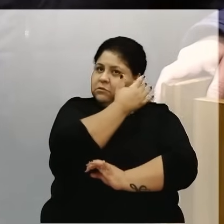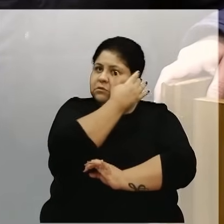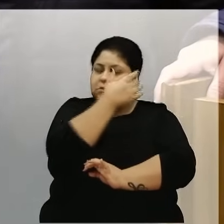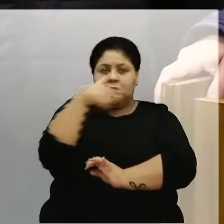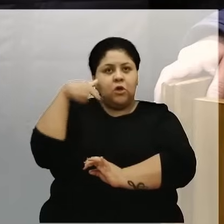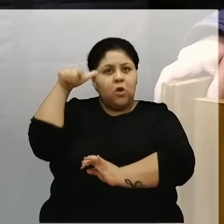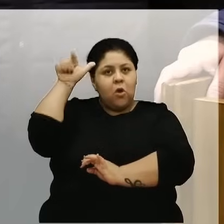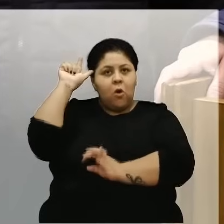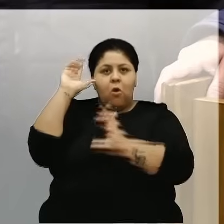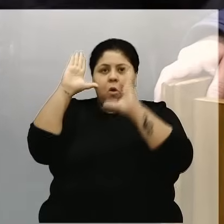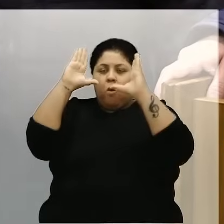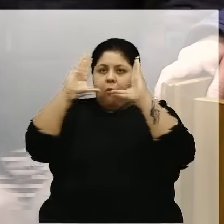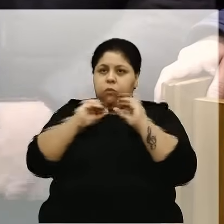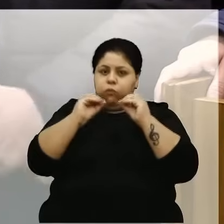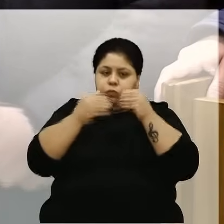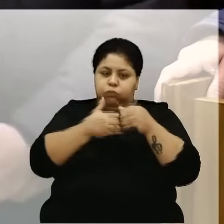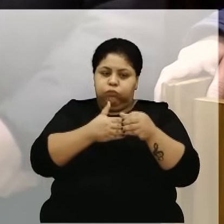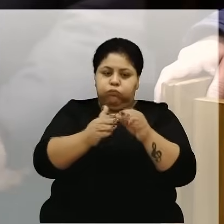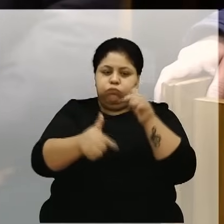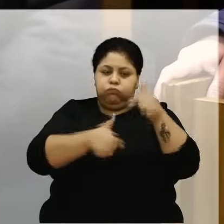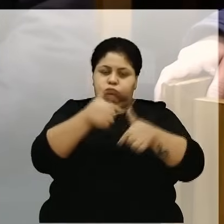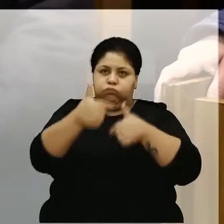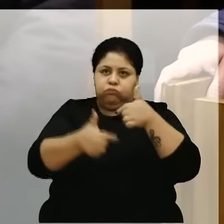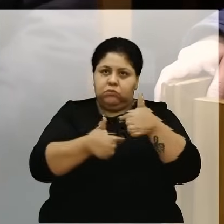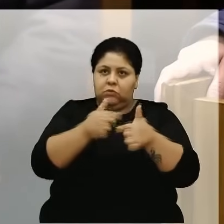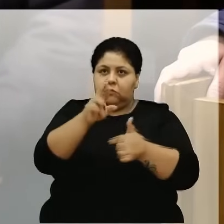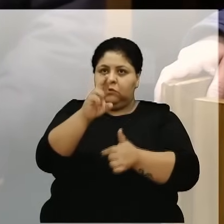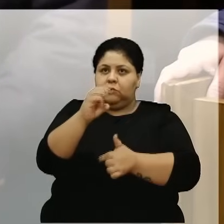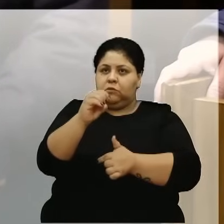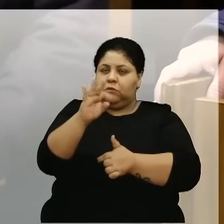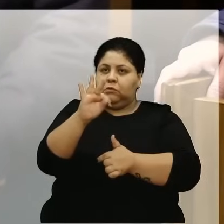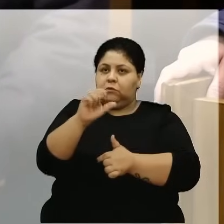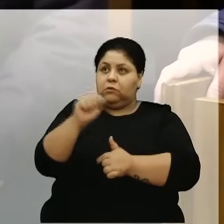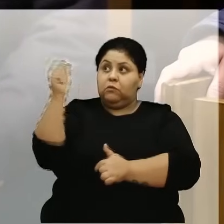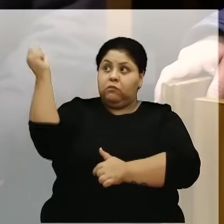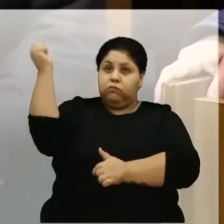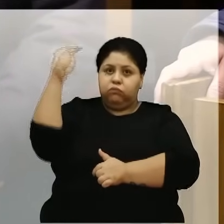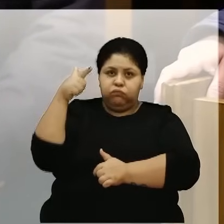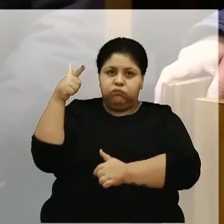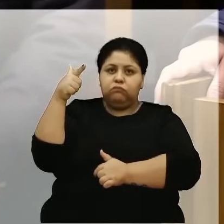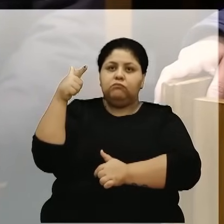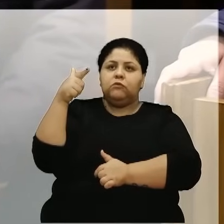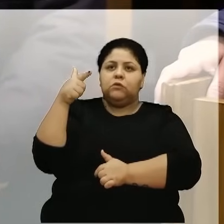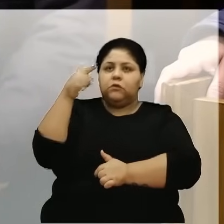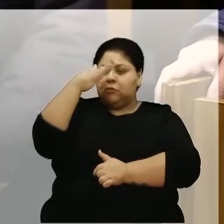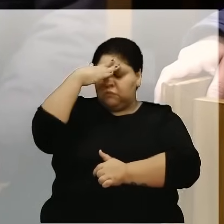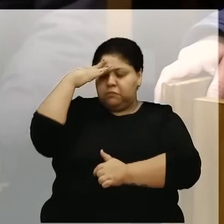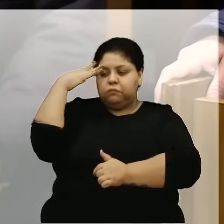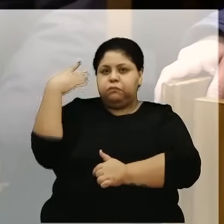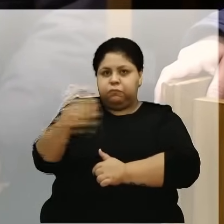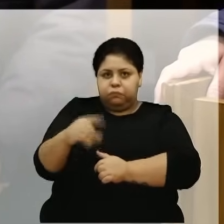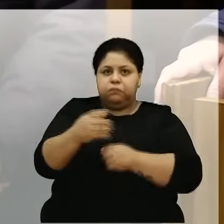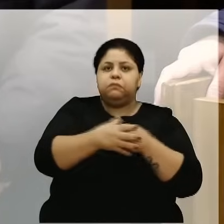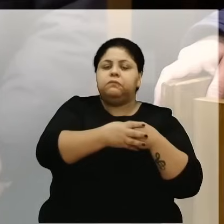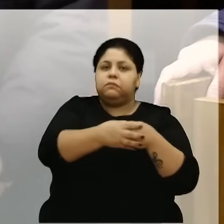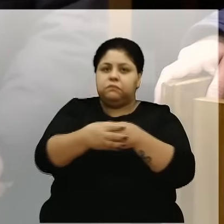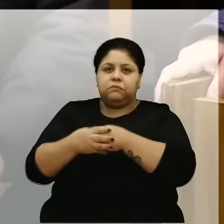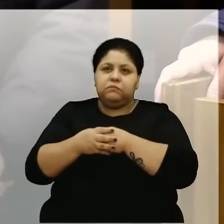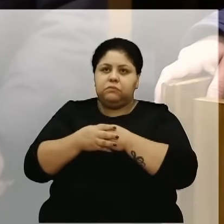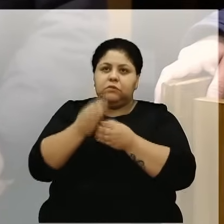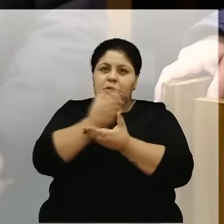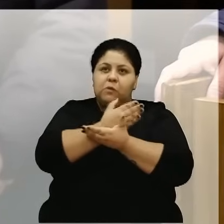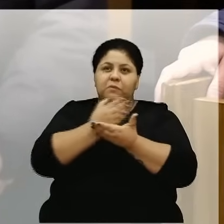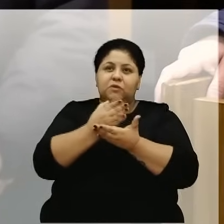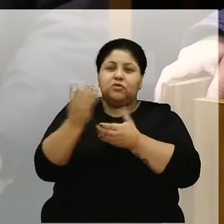à noite, acompanhando os trabalhos na Rota do Sol, nossas equipes trabalhando incansavelmente já, desde o dia